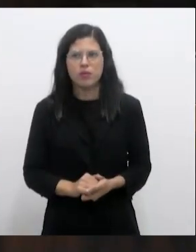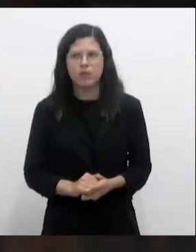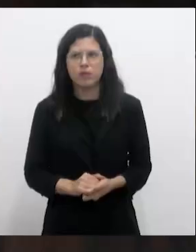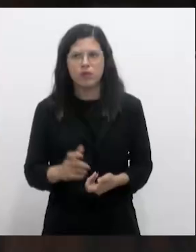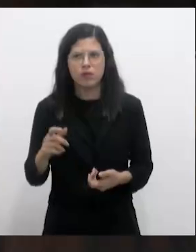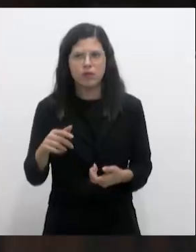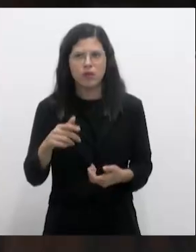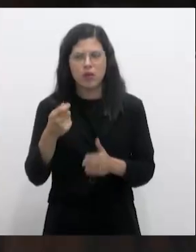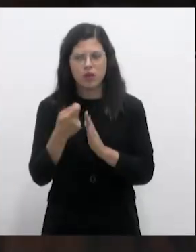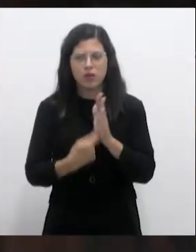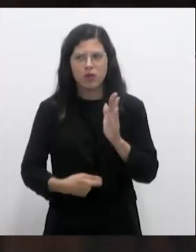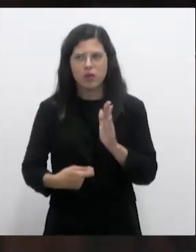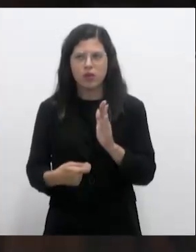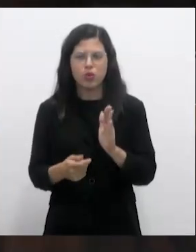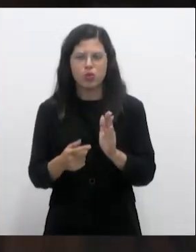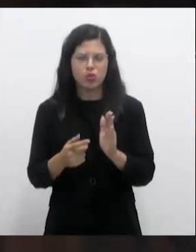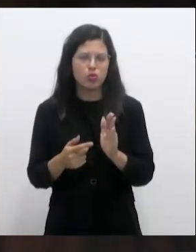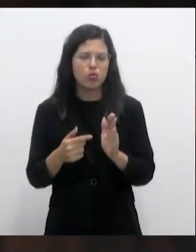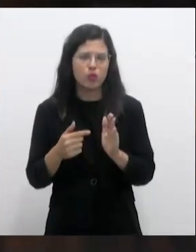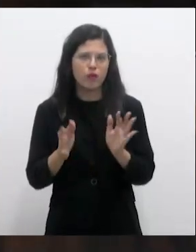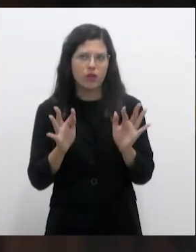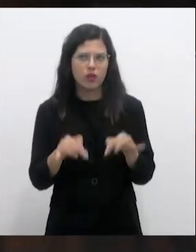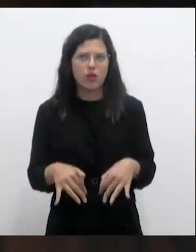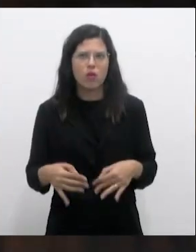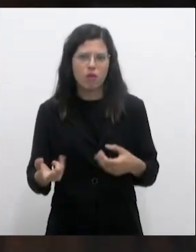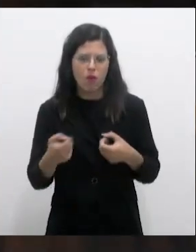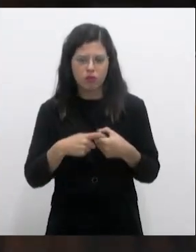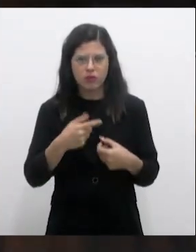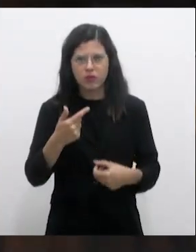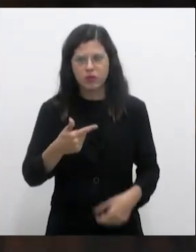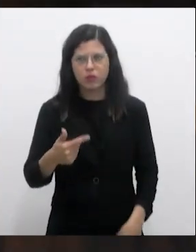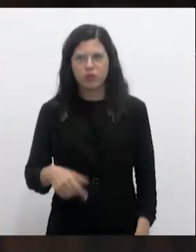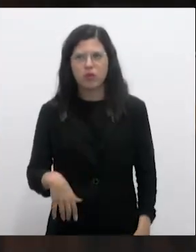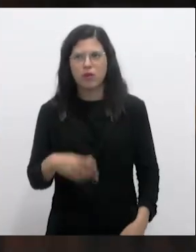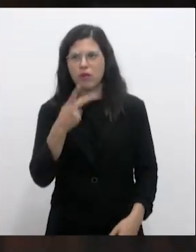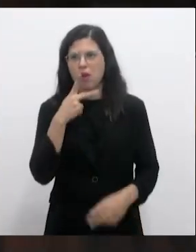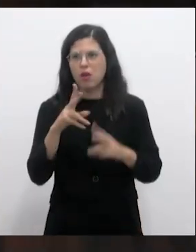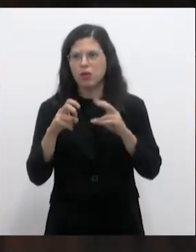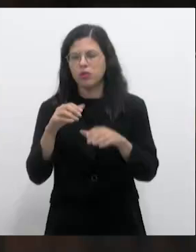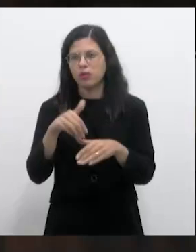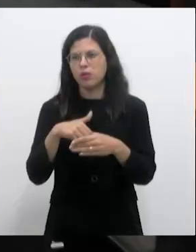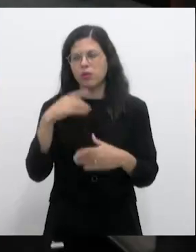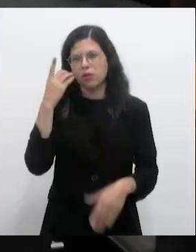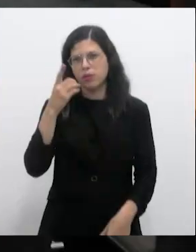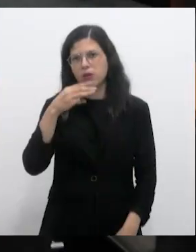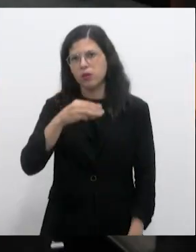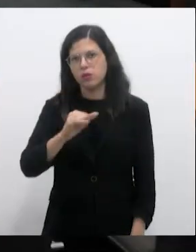a redação do vencido para a segunda. Para declarar, presidente. Deputado Carlos Mink.